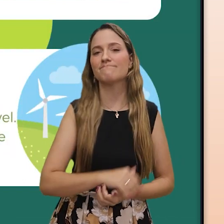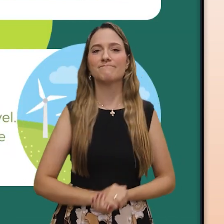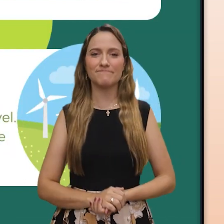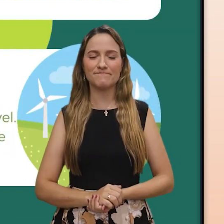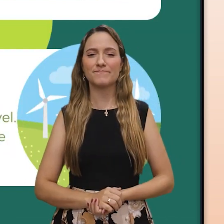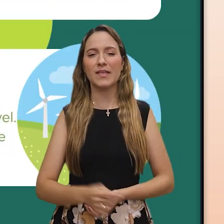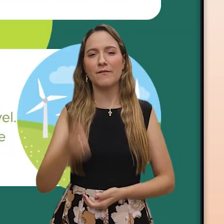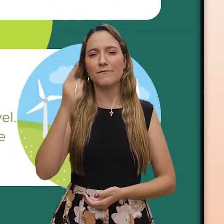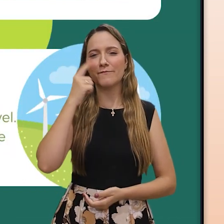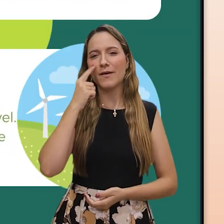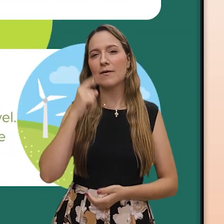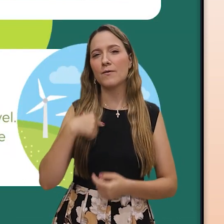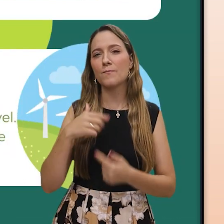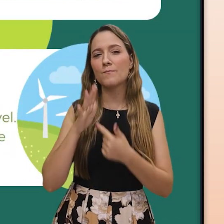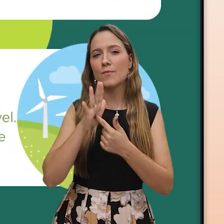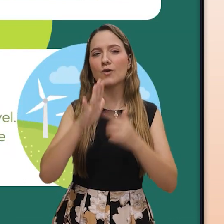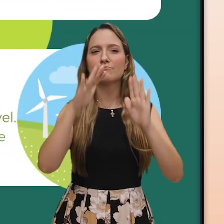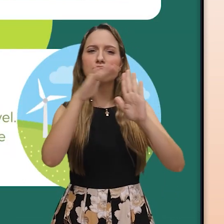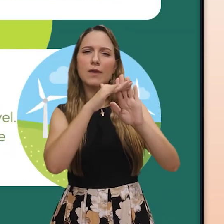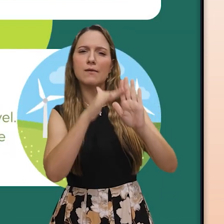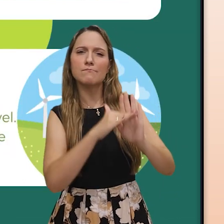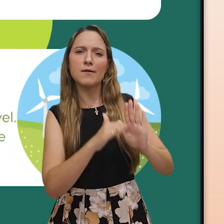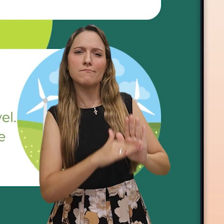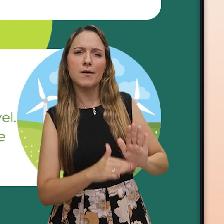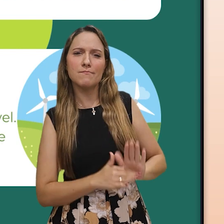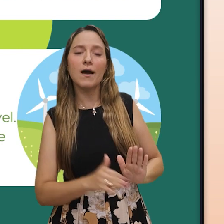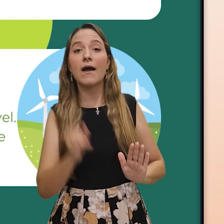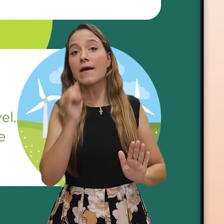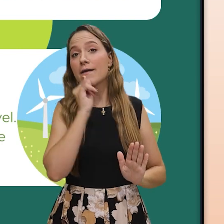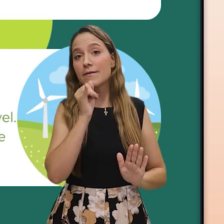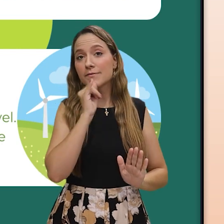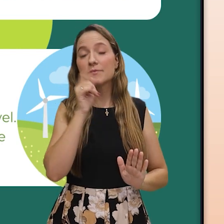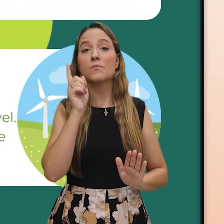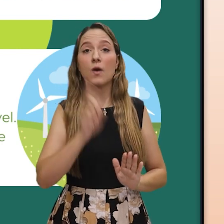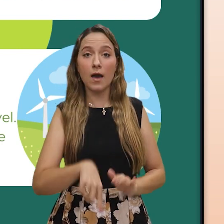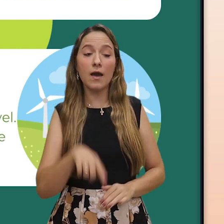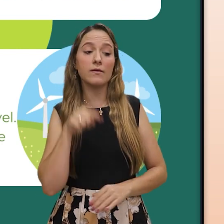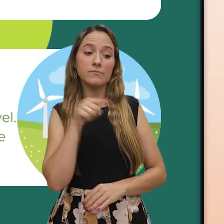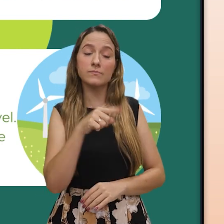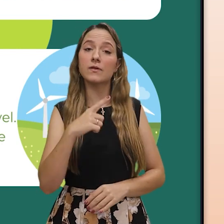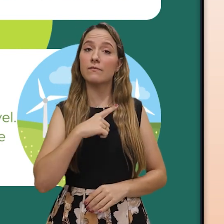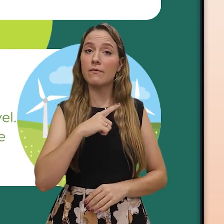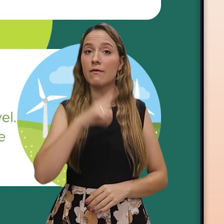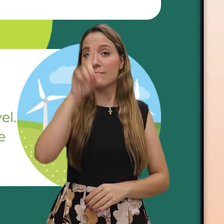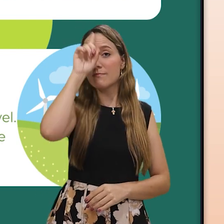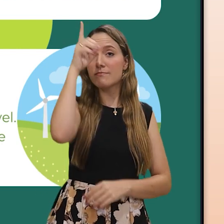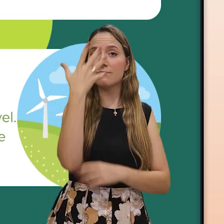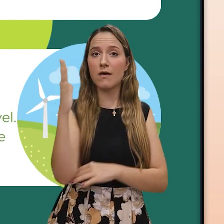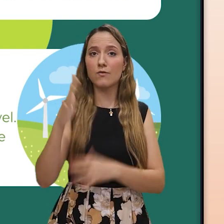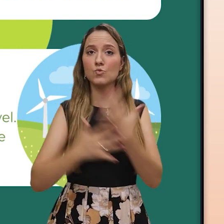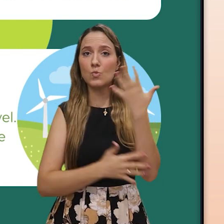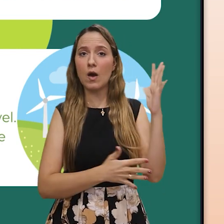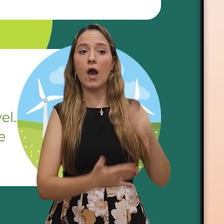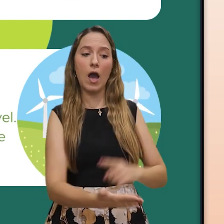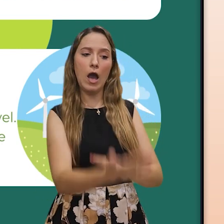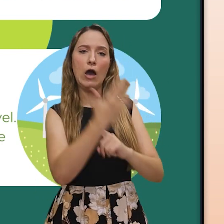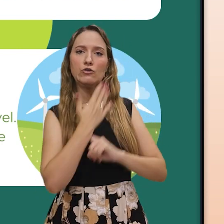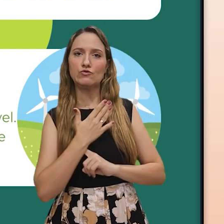Vou listar aqui contigo alguns dos recursos naturais que nos ajudam a